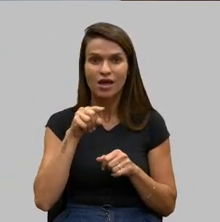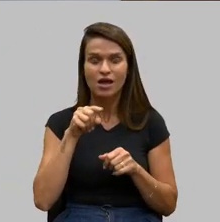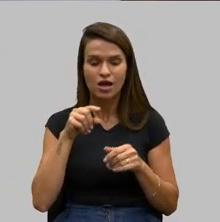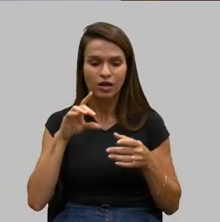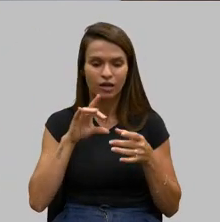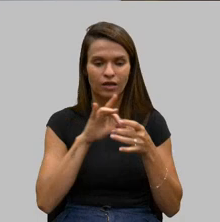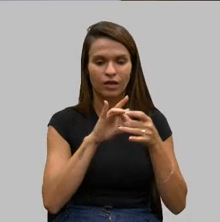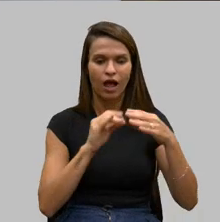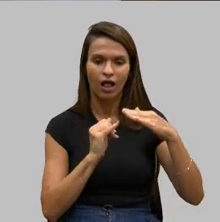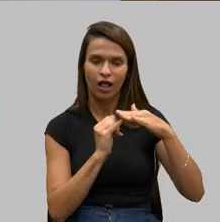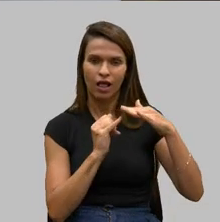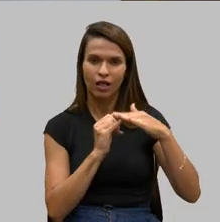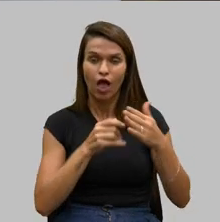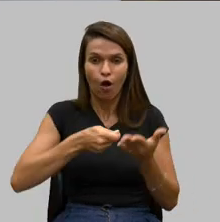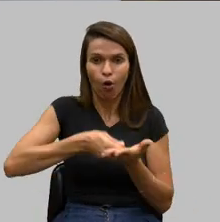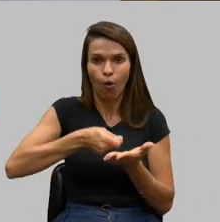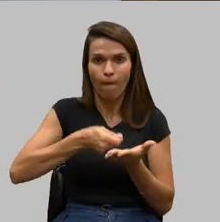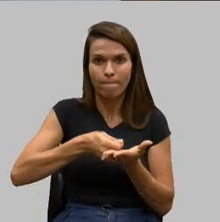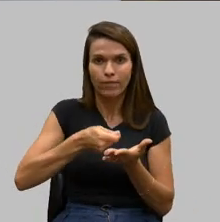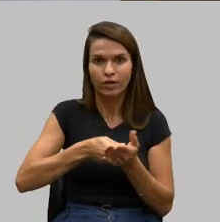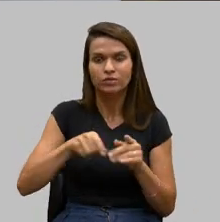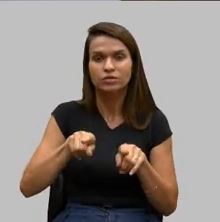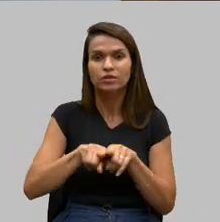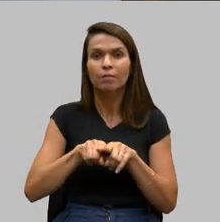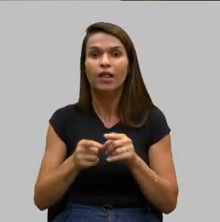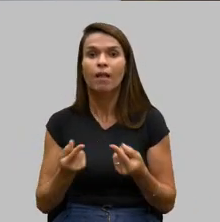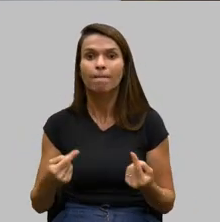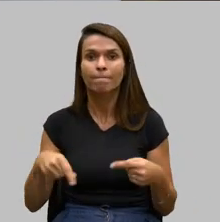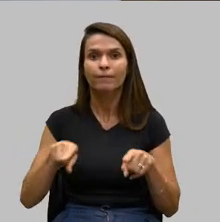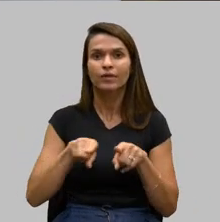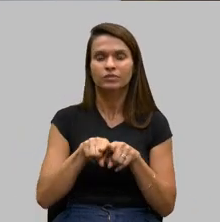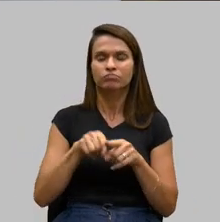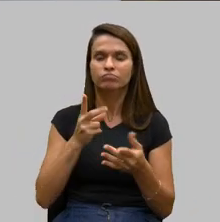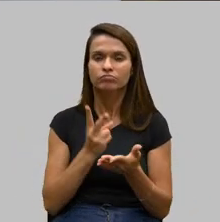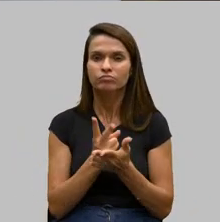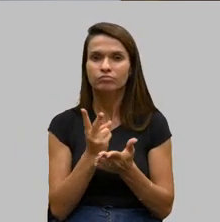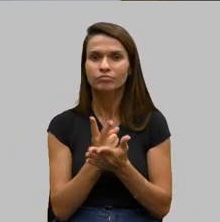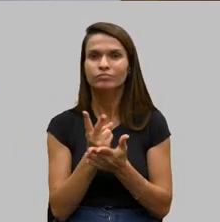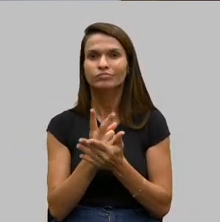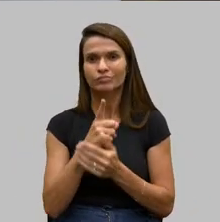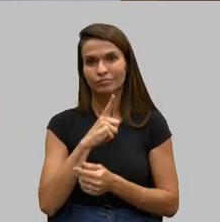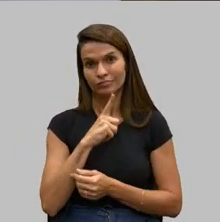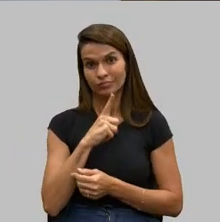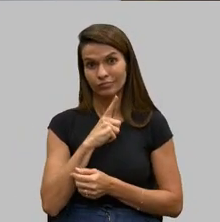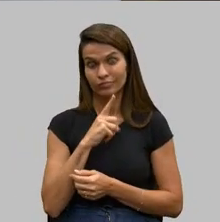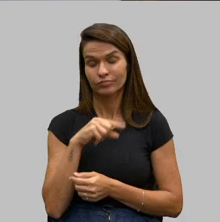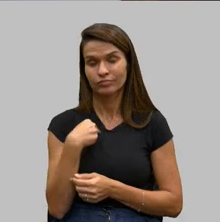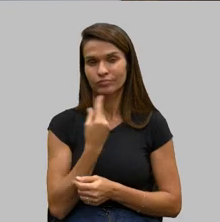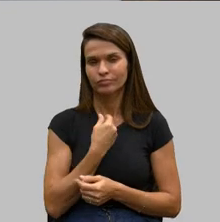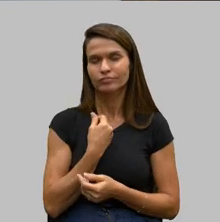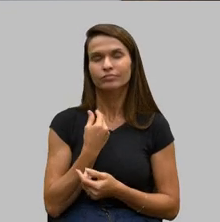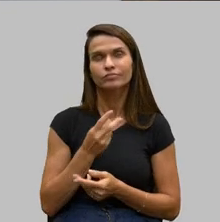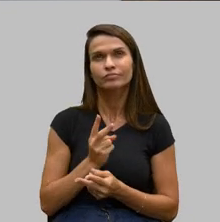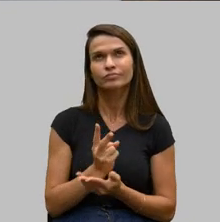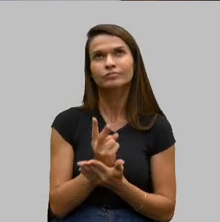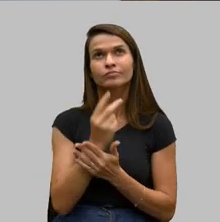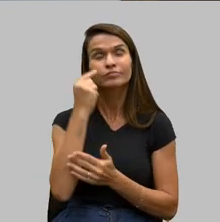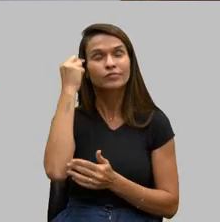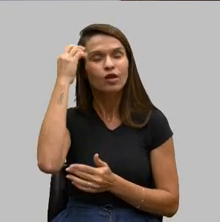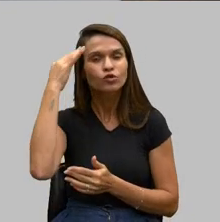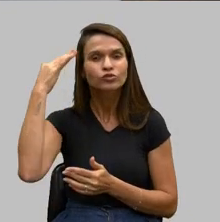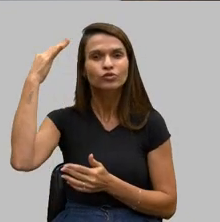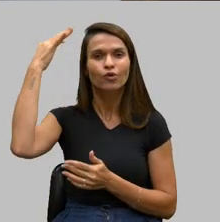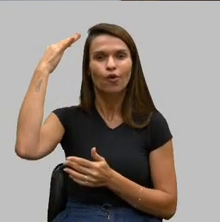da cobrança e da par que o tempo inteiro a gente tem a gente sempre sonha no conselho que os